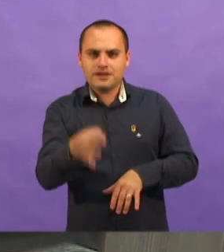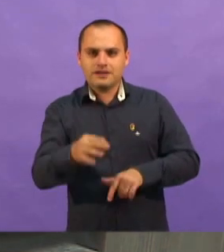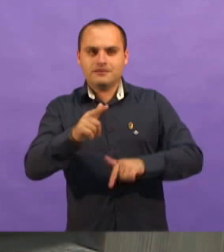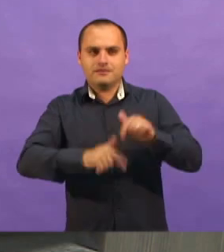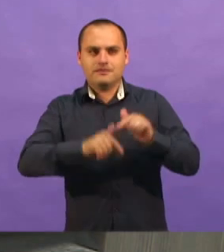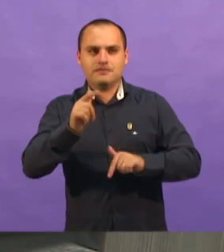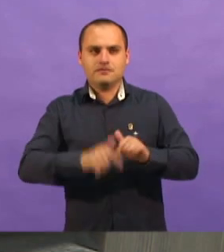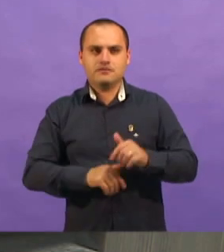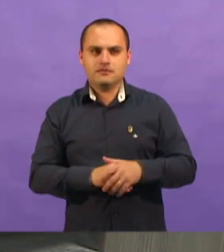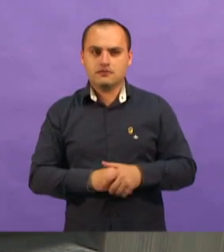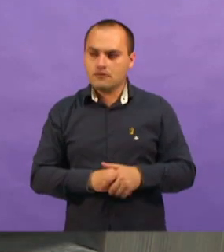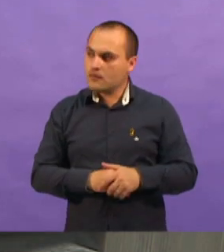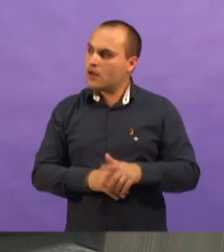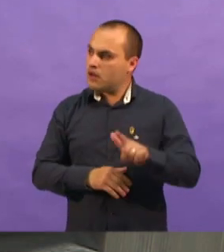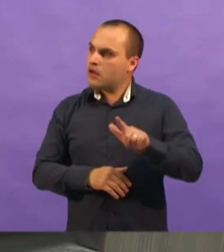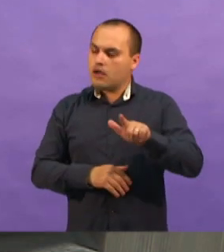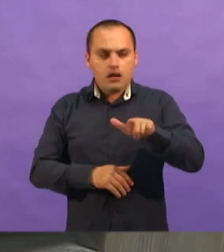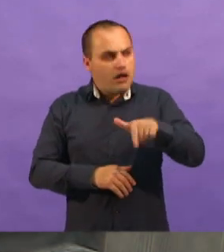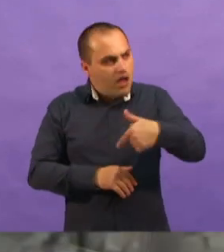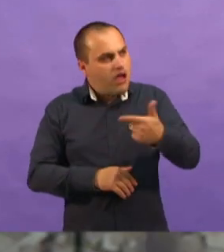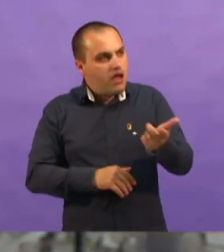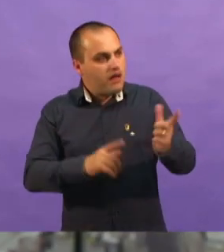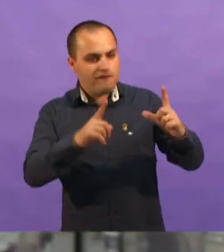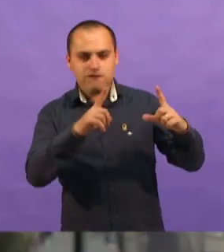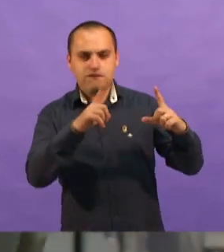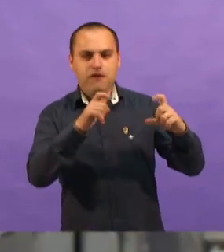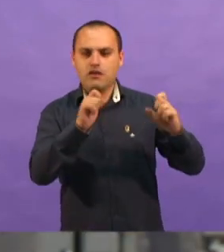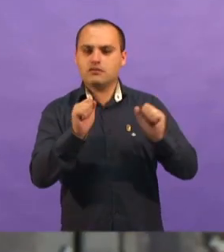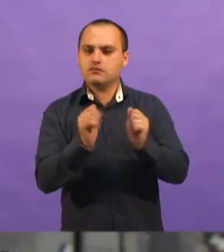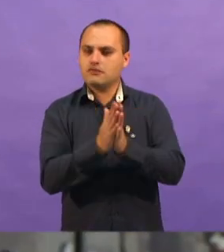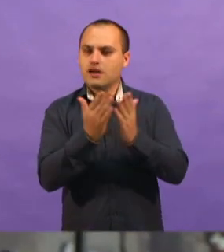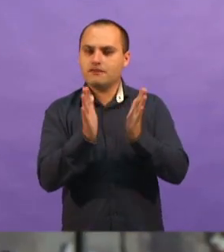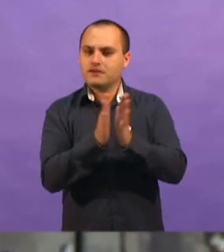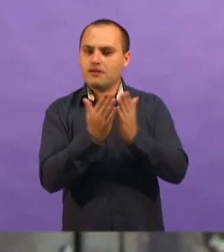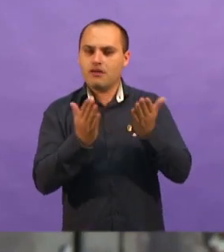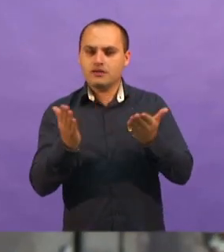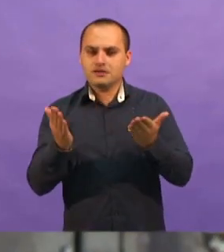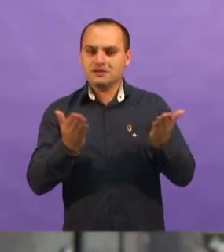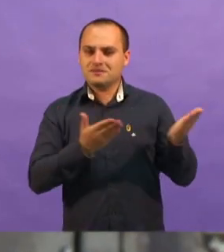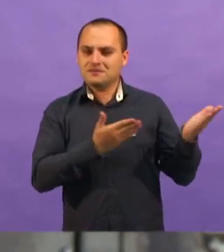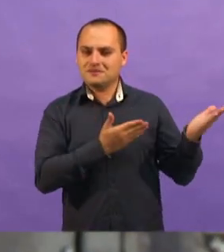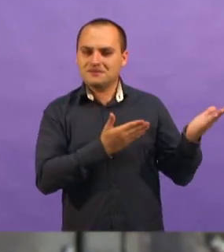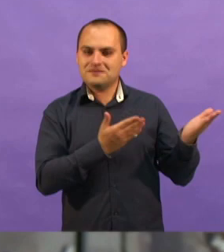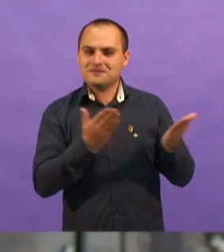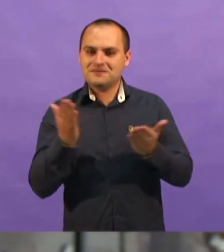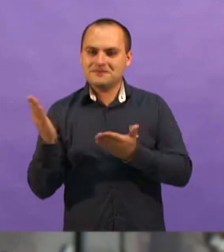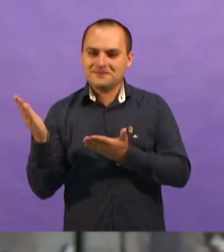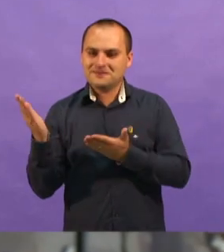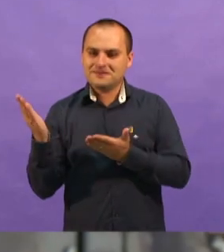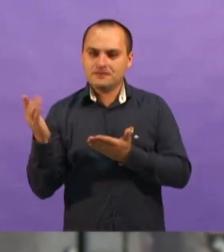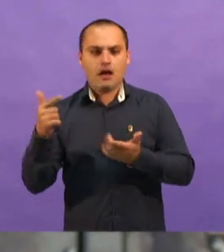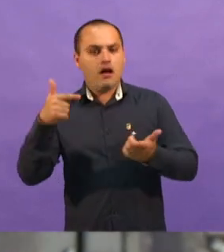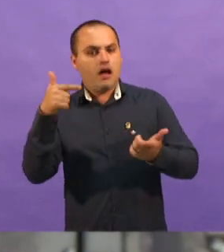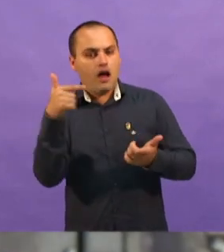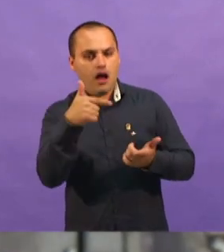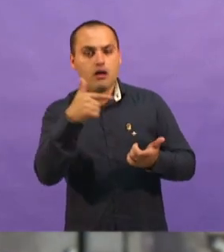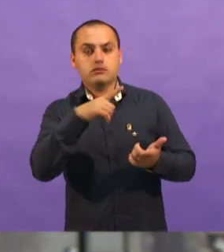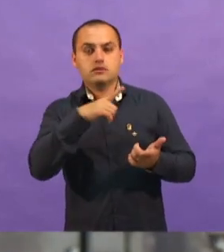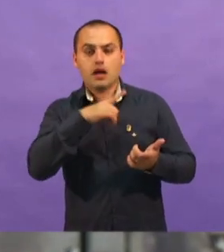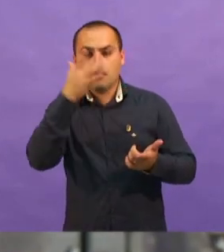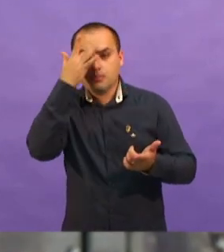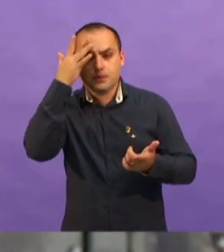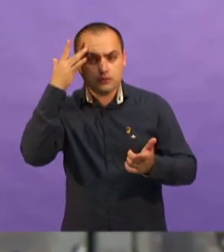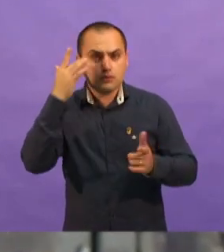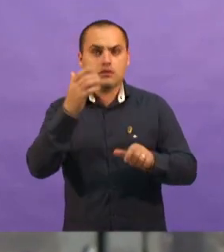São fotos maravilhosas, né? E alguns são profissionais da fotografia e